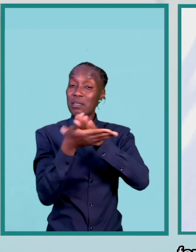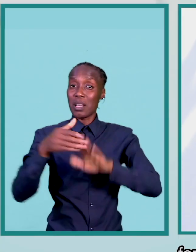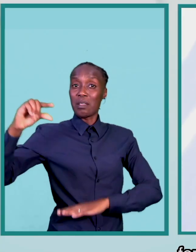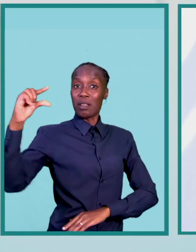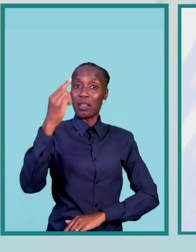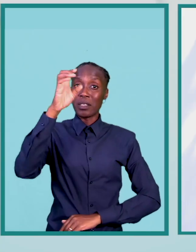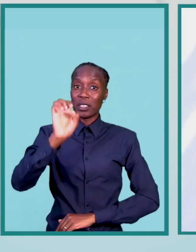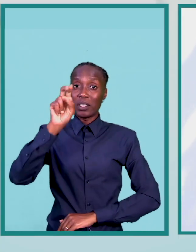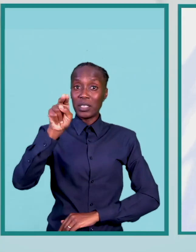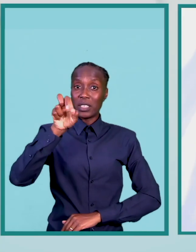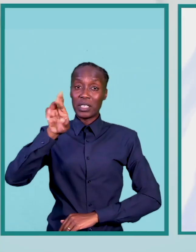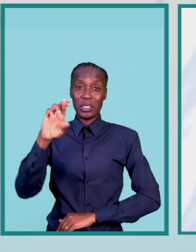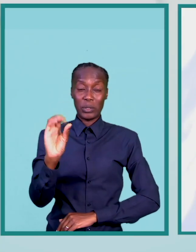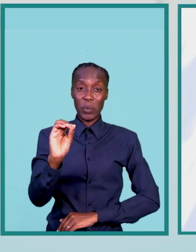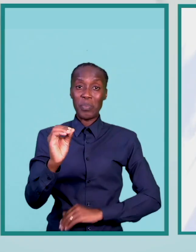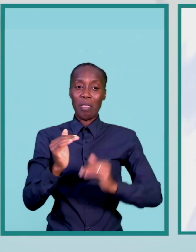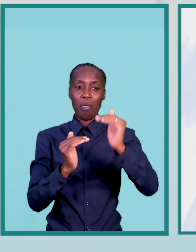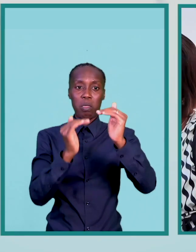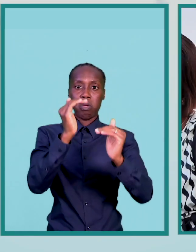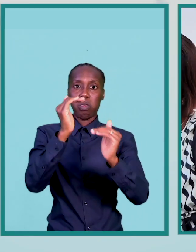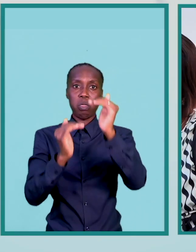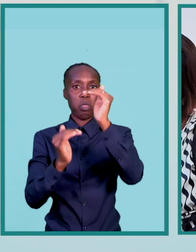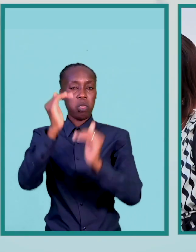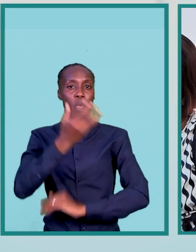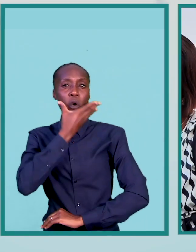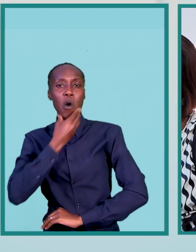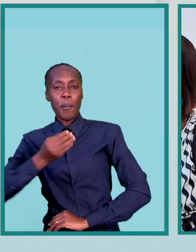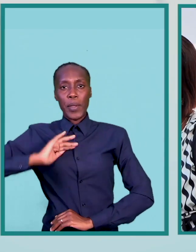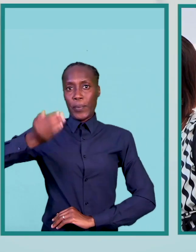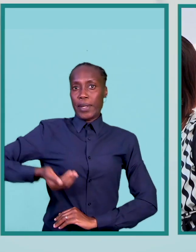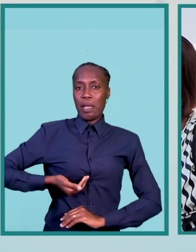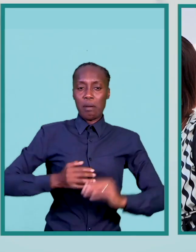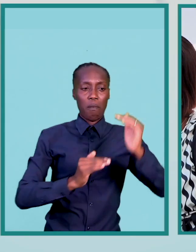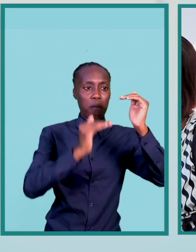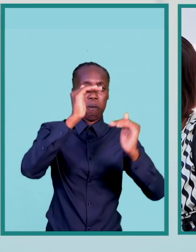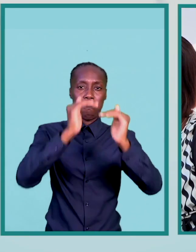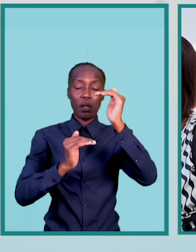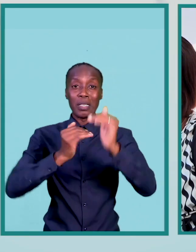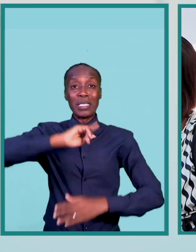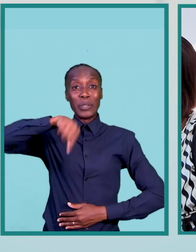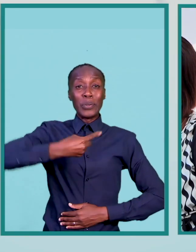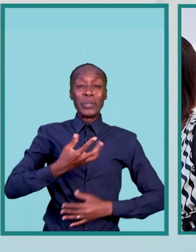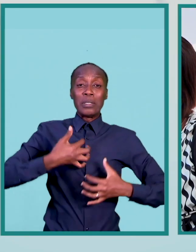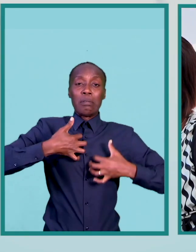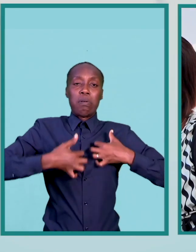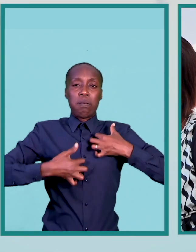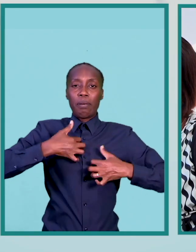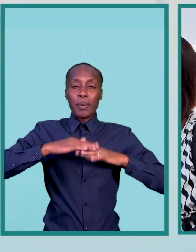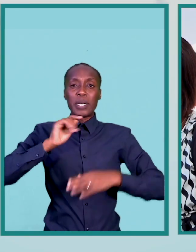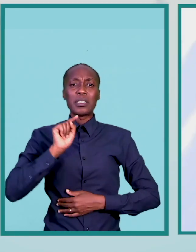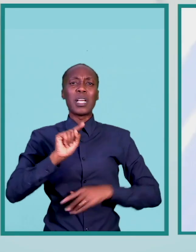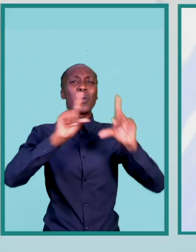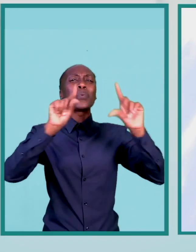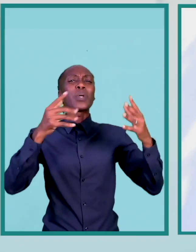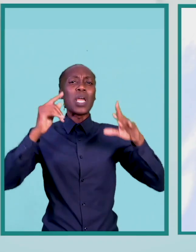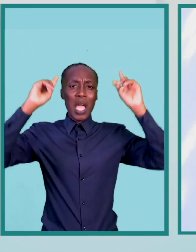no gênero, não é? Que é esta desigualdade entre homens e mulheres, esta luta desenfreada entre homens e mulheres. E a nossa preocupação máxima aqui é